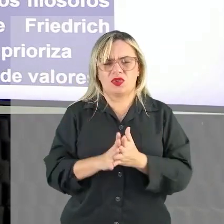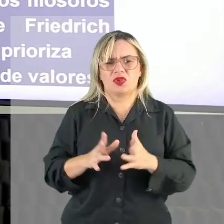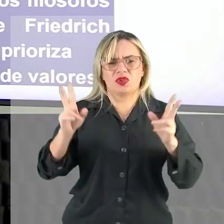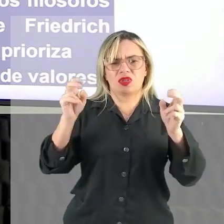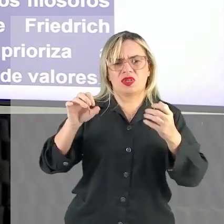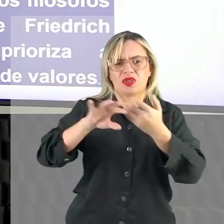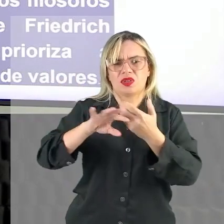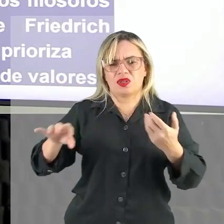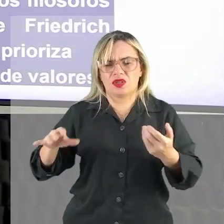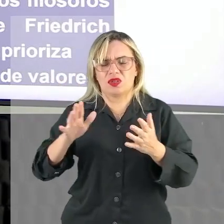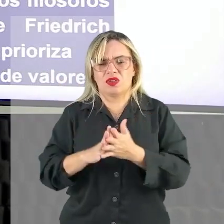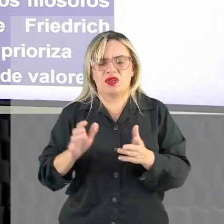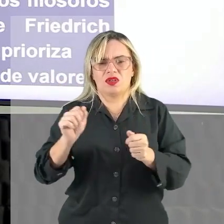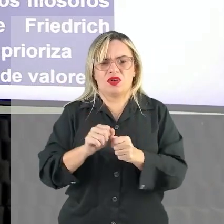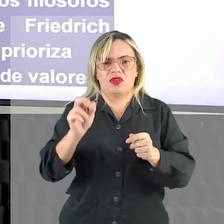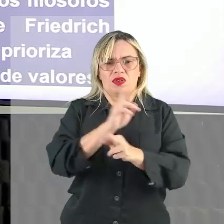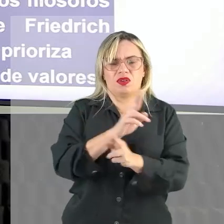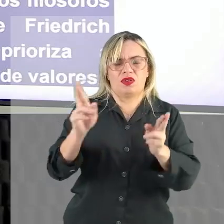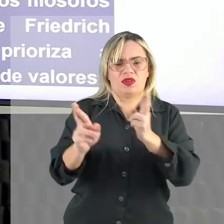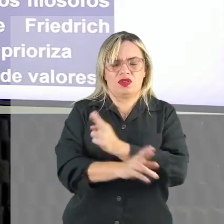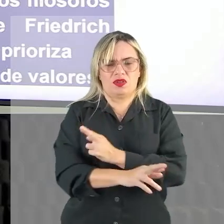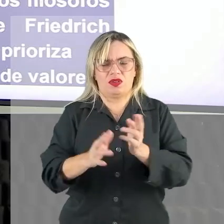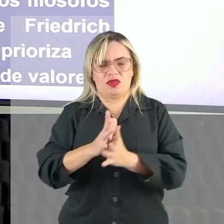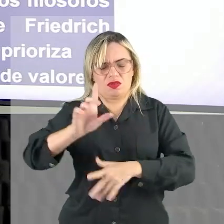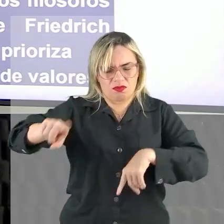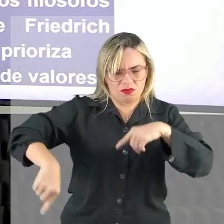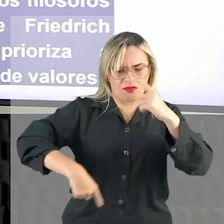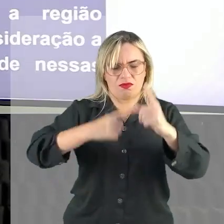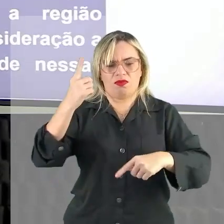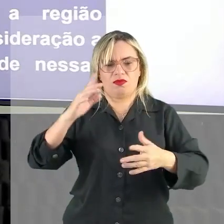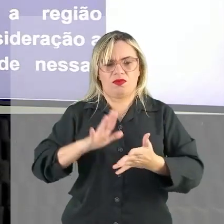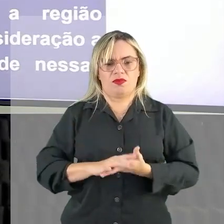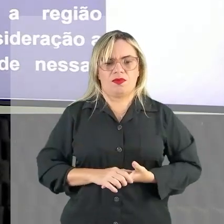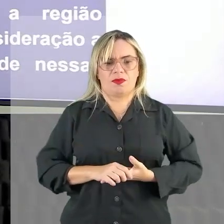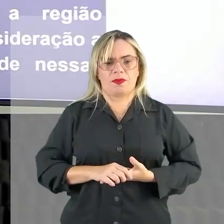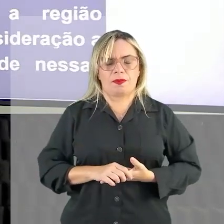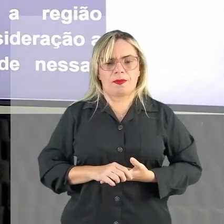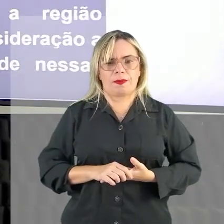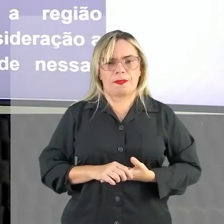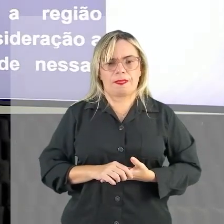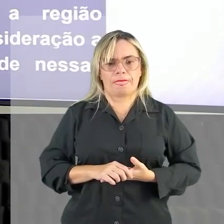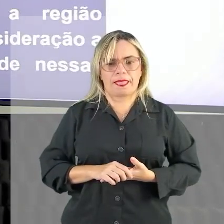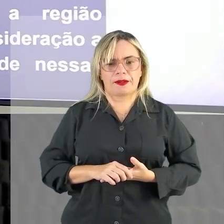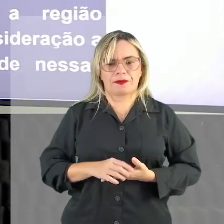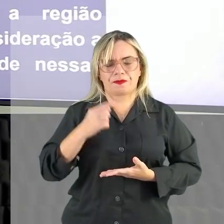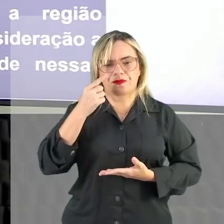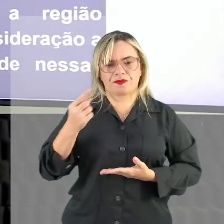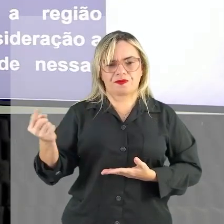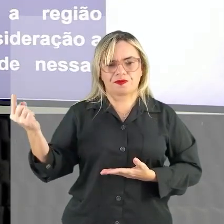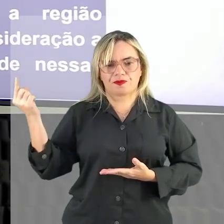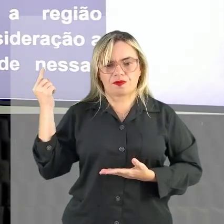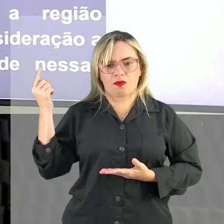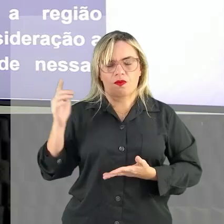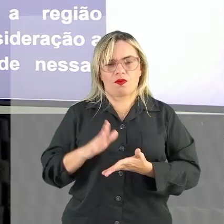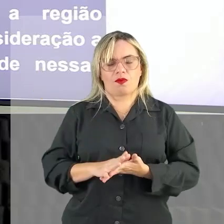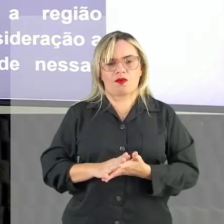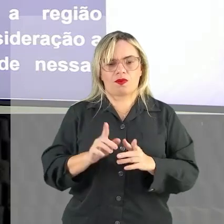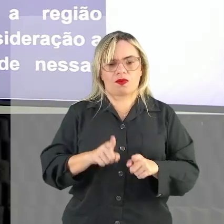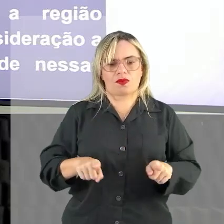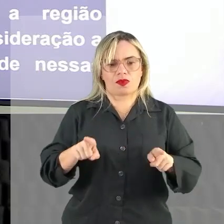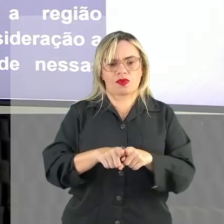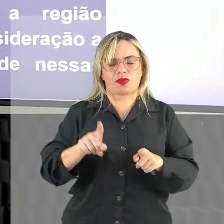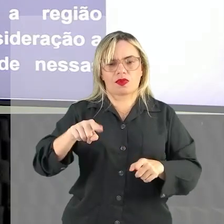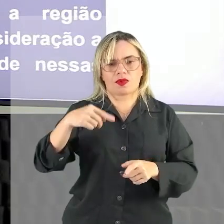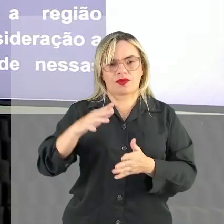façam conexões, porque isso vai fazer você ser bem-sucedido. E aí, olha outra coisa aqui também, ó, outro